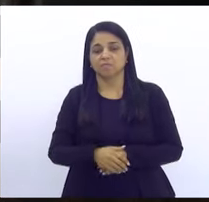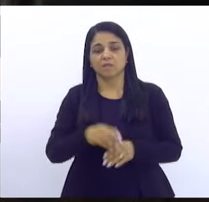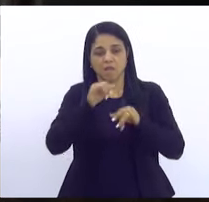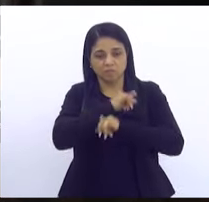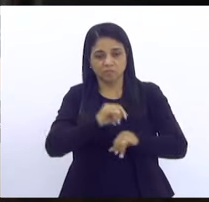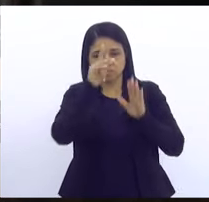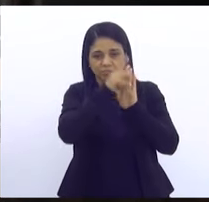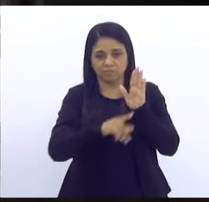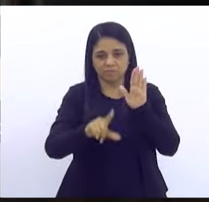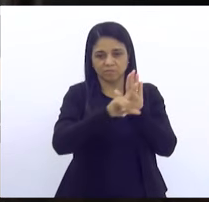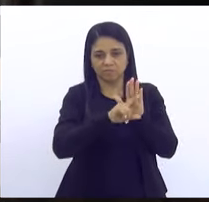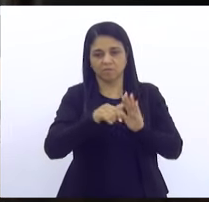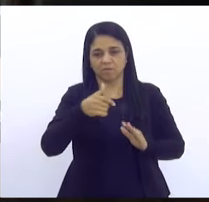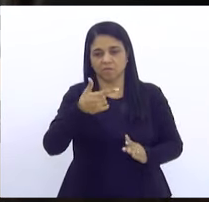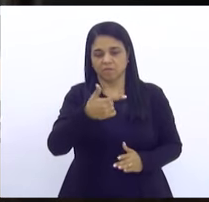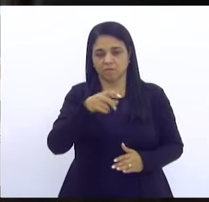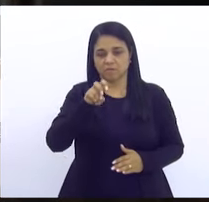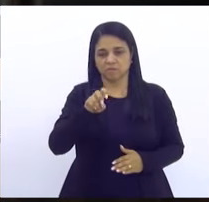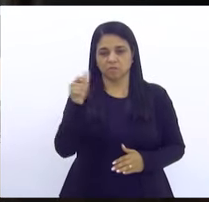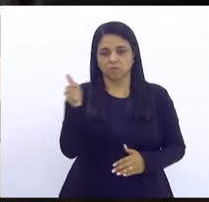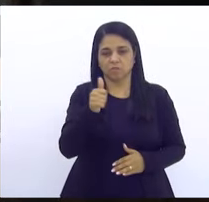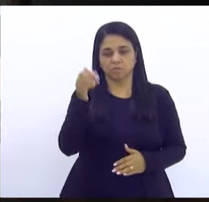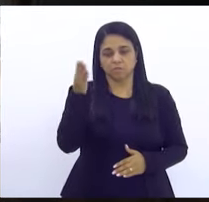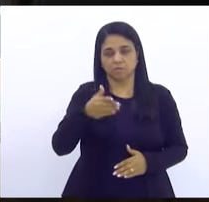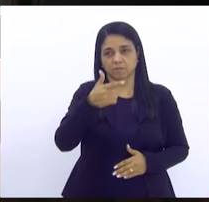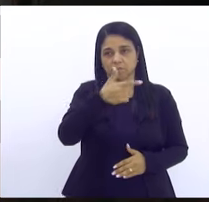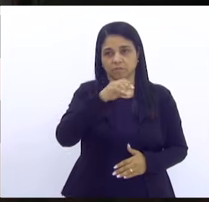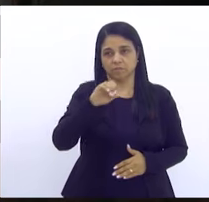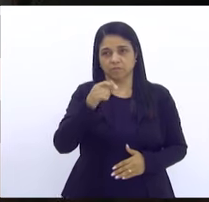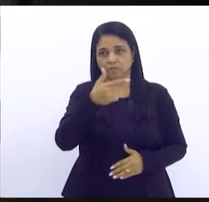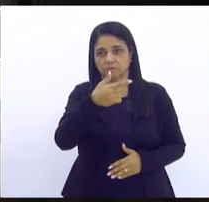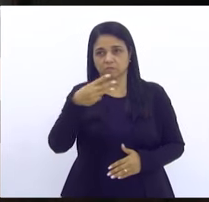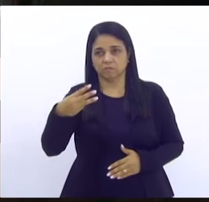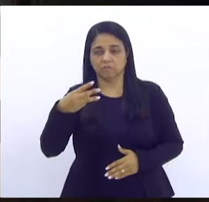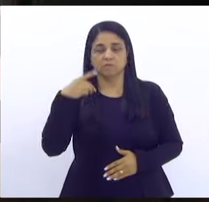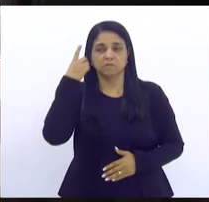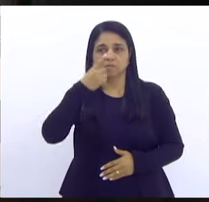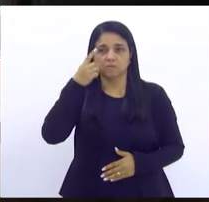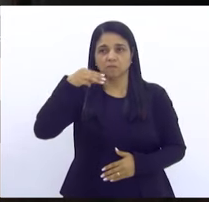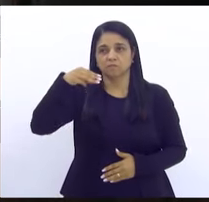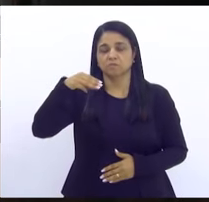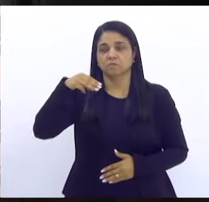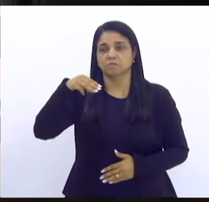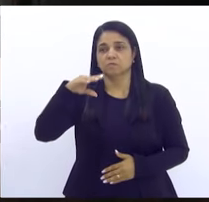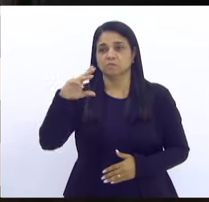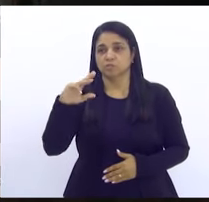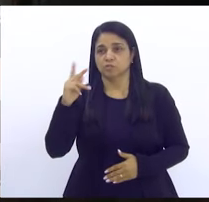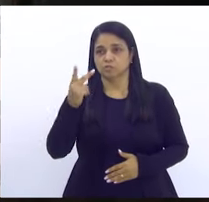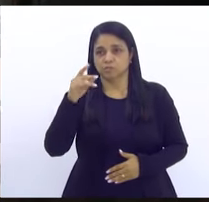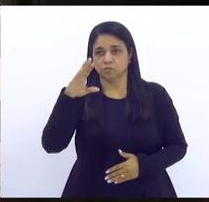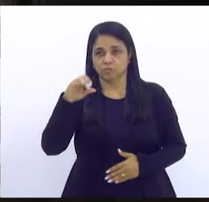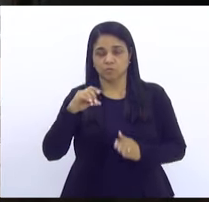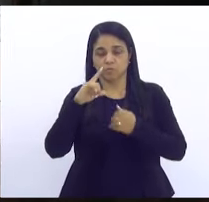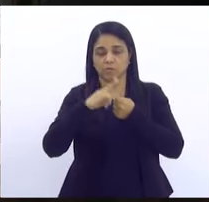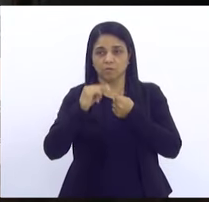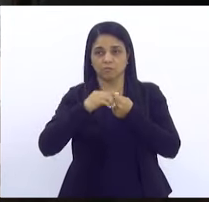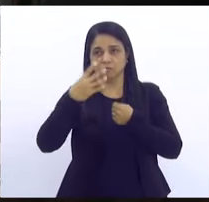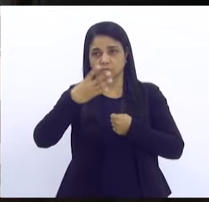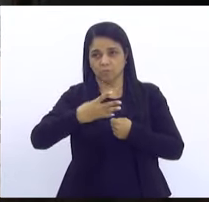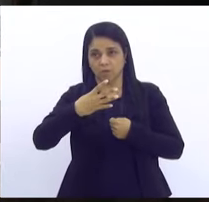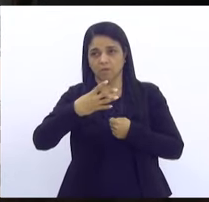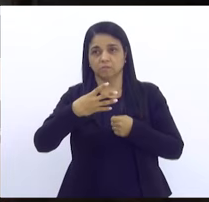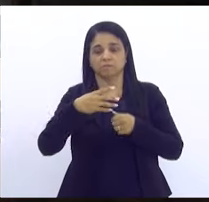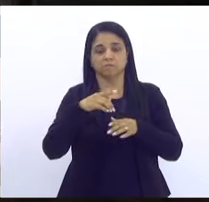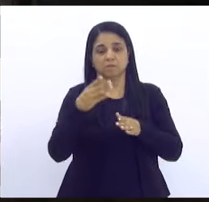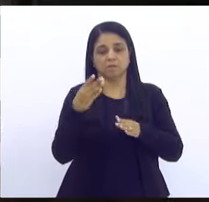Anuncio o projeto de lei número 2511 de 23, de autoria do deputado Chico Machado, que revoga o artigo 4º da lei